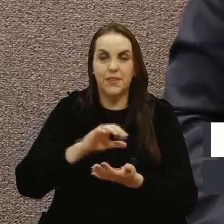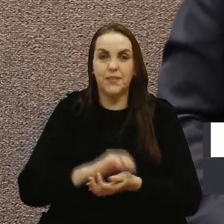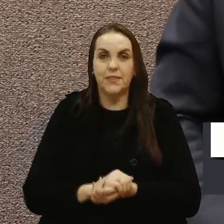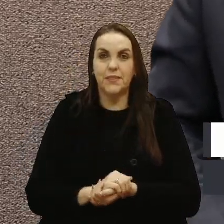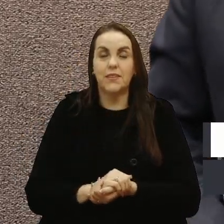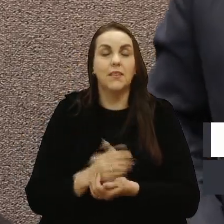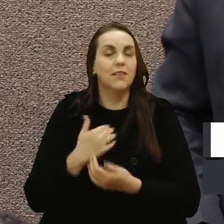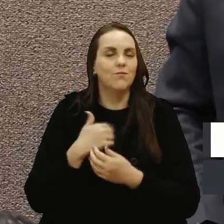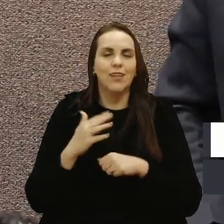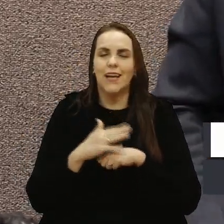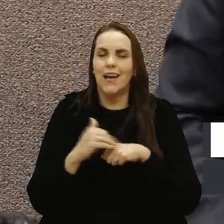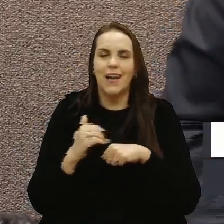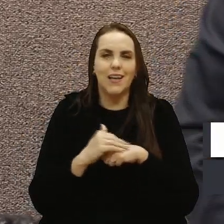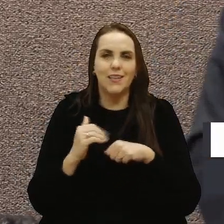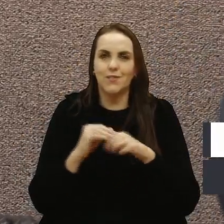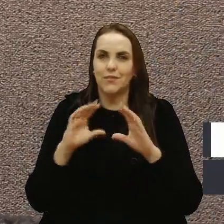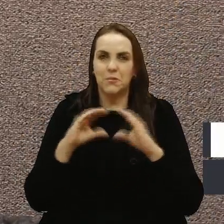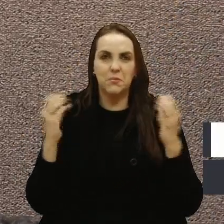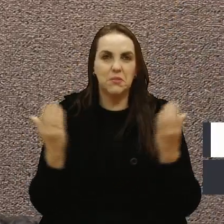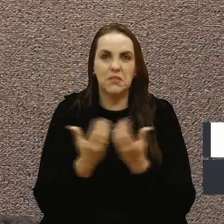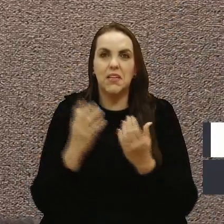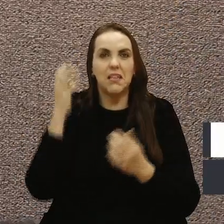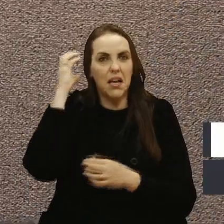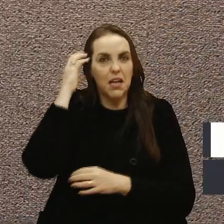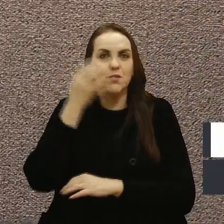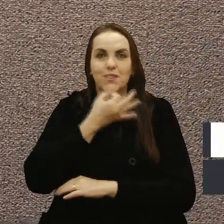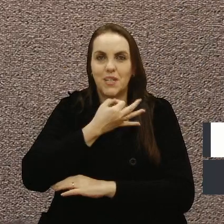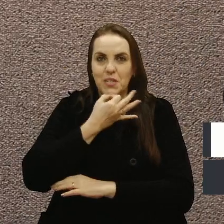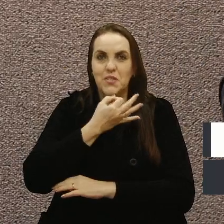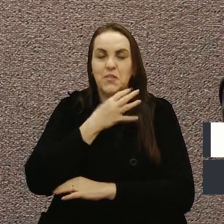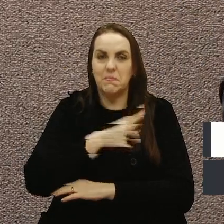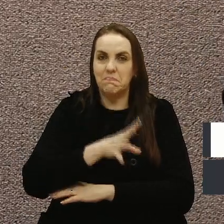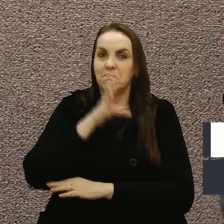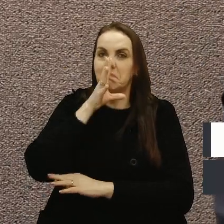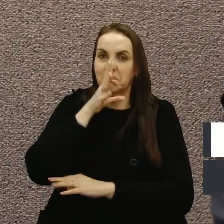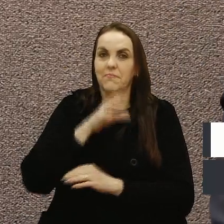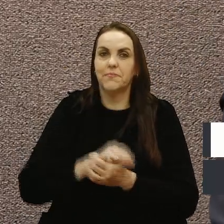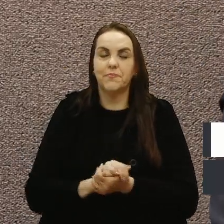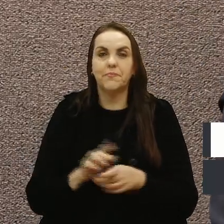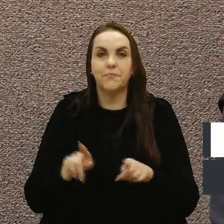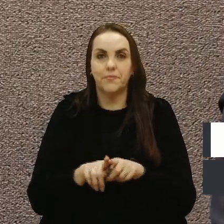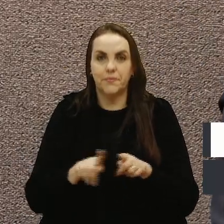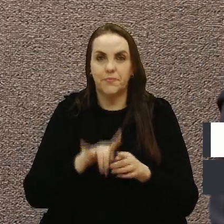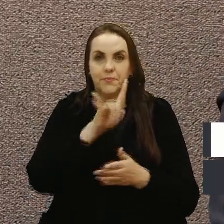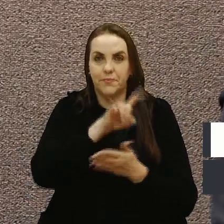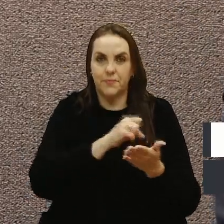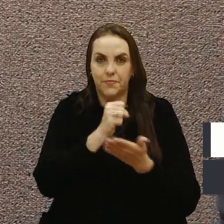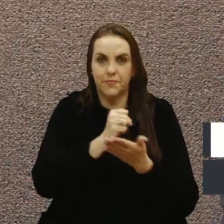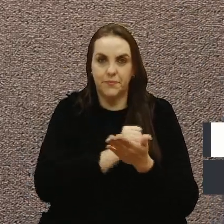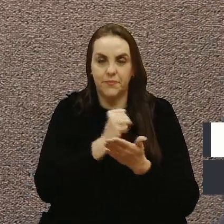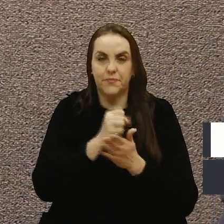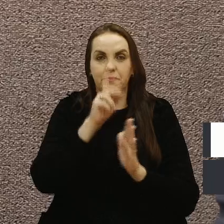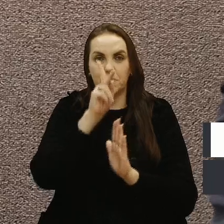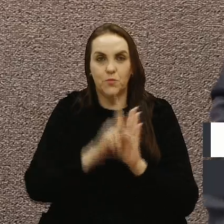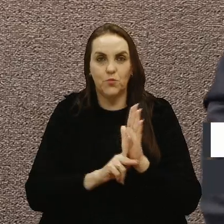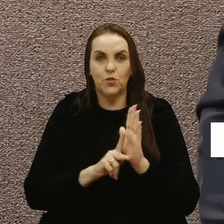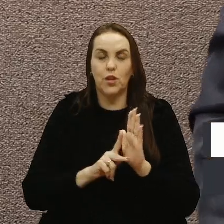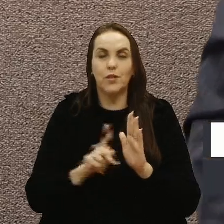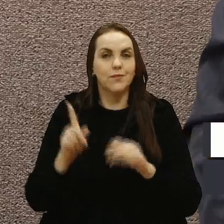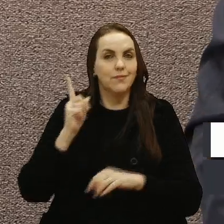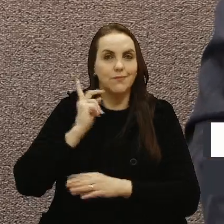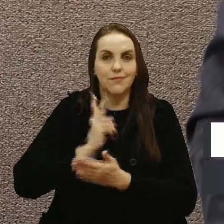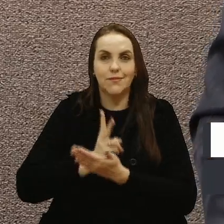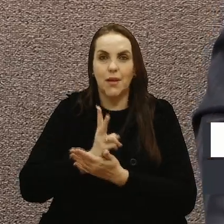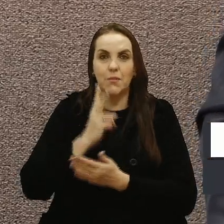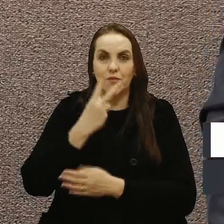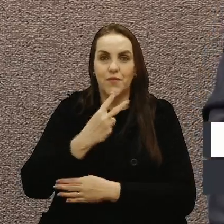o carinho da comunidade com a Rádio Caxias. Também protocolei um projeto de que todo dia 27 de